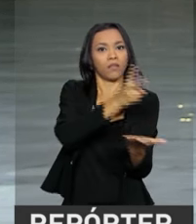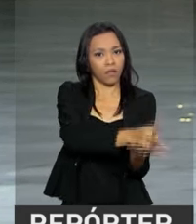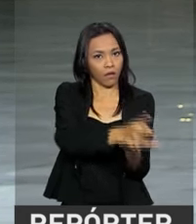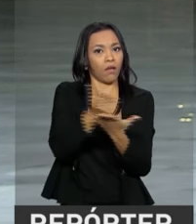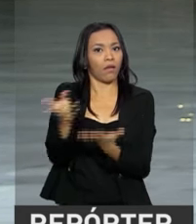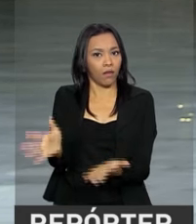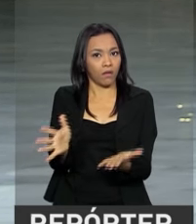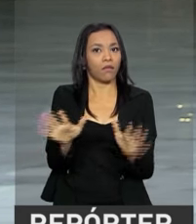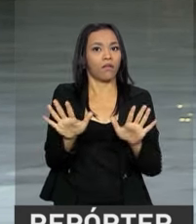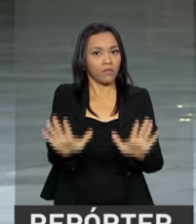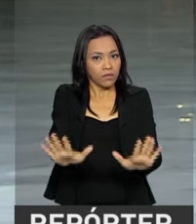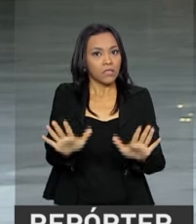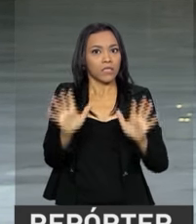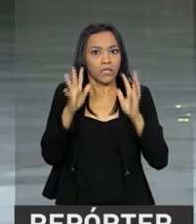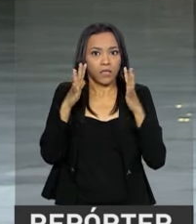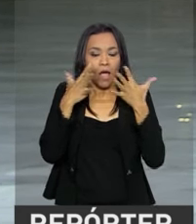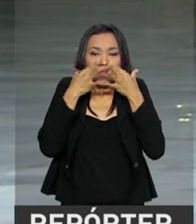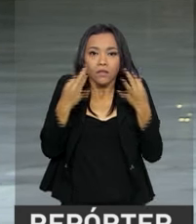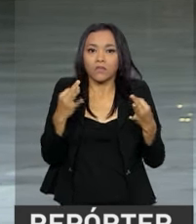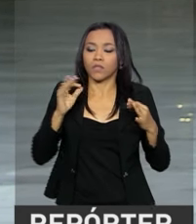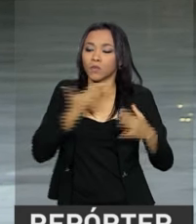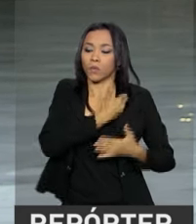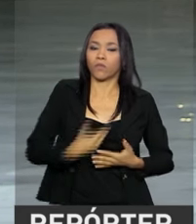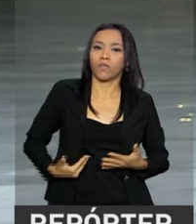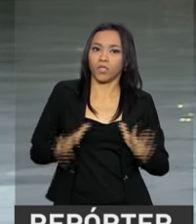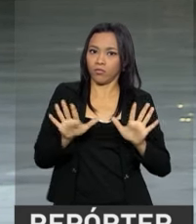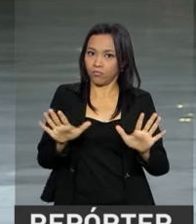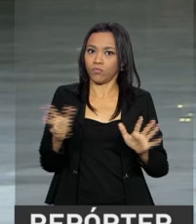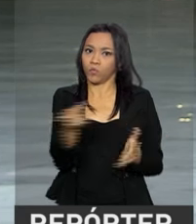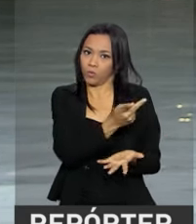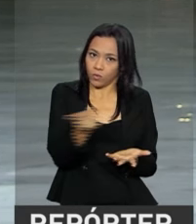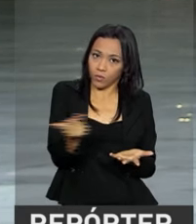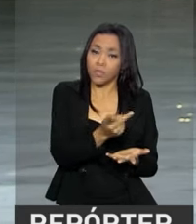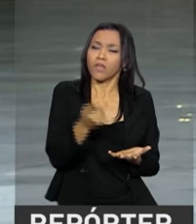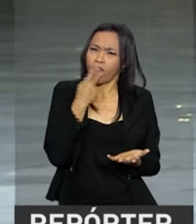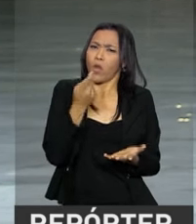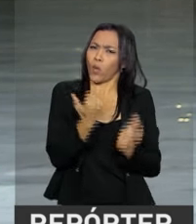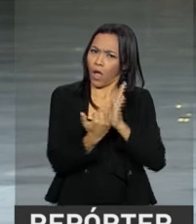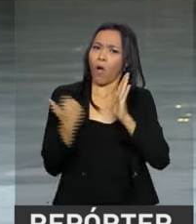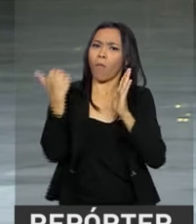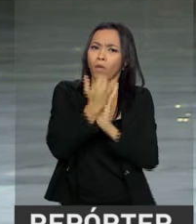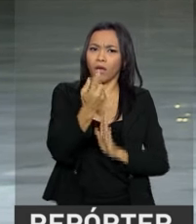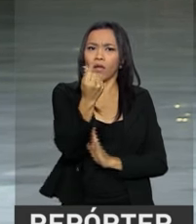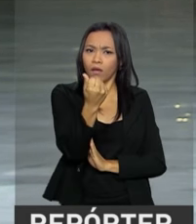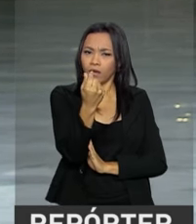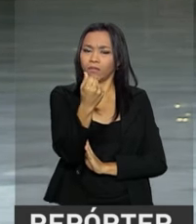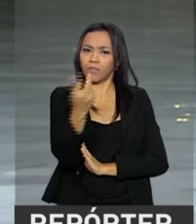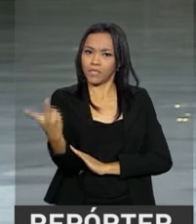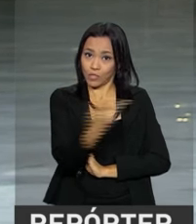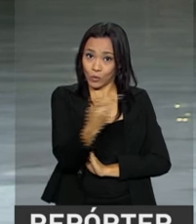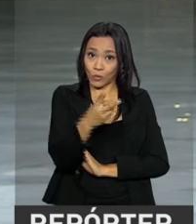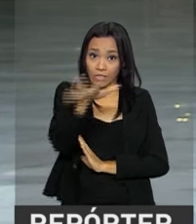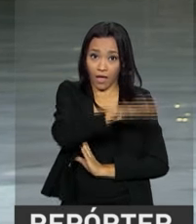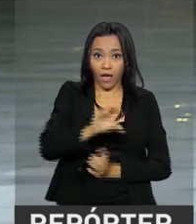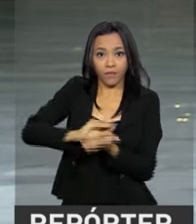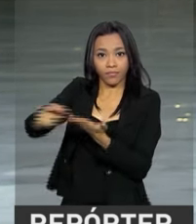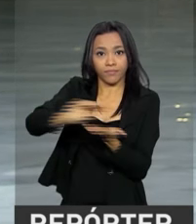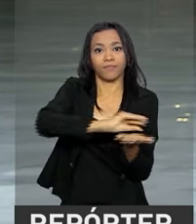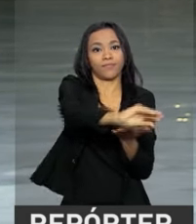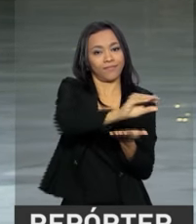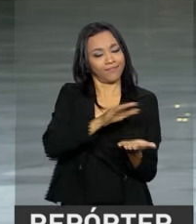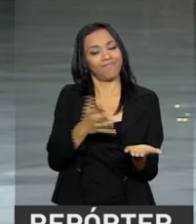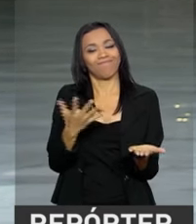continuarão a ser priorizados pelo governo e lembrou que inclusive já há aumentos previstos para essas duas áreas, saúde e